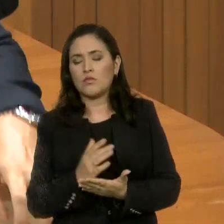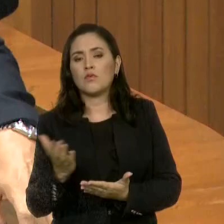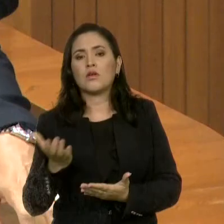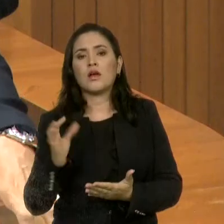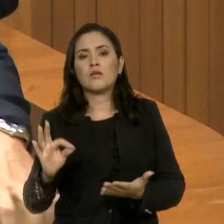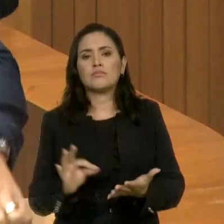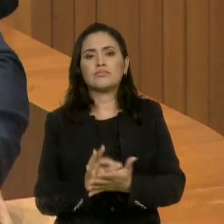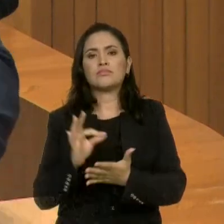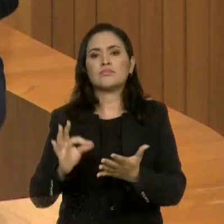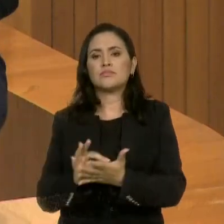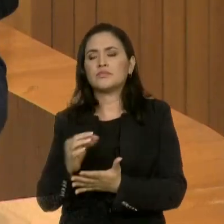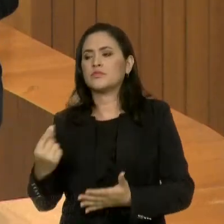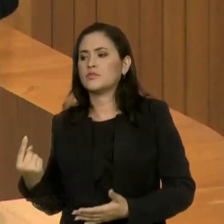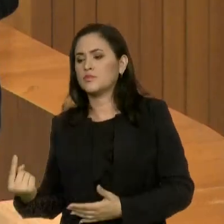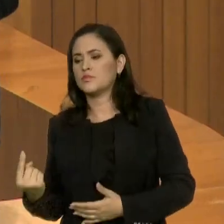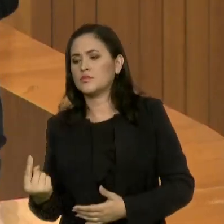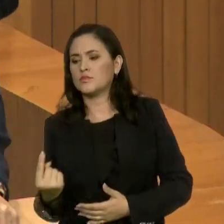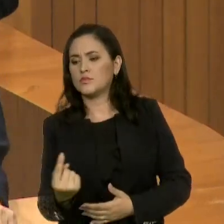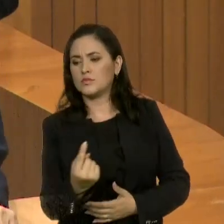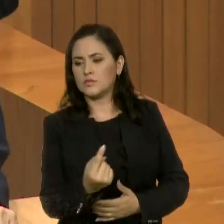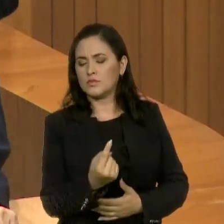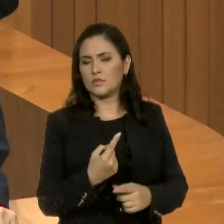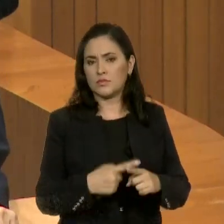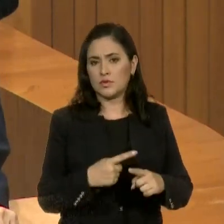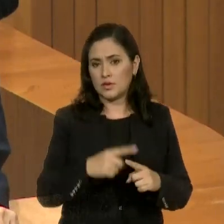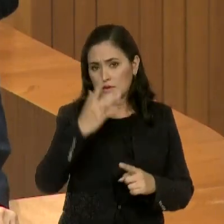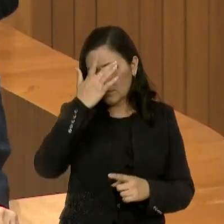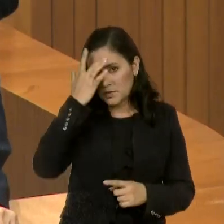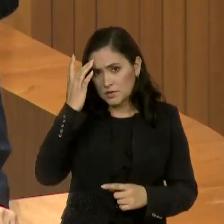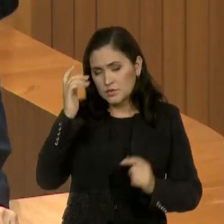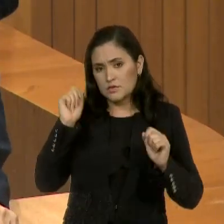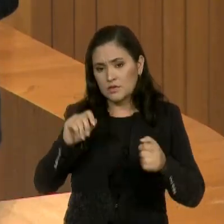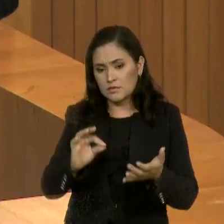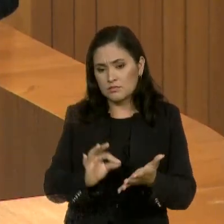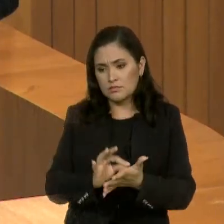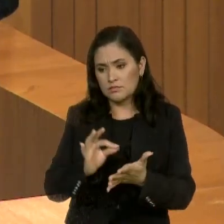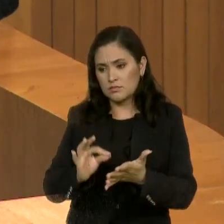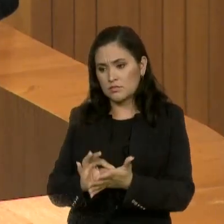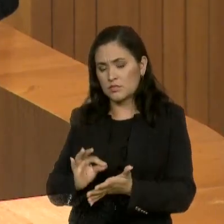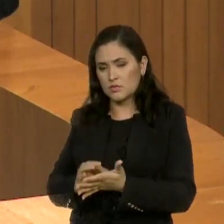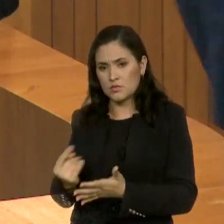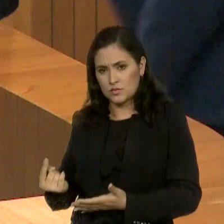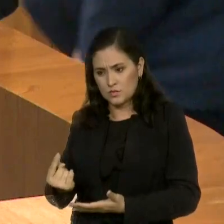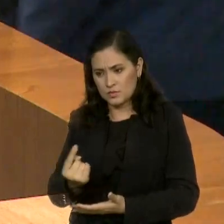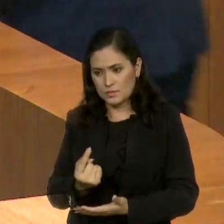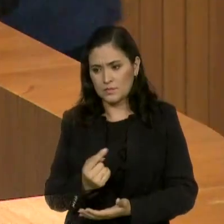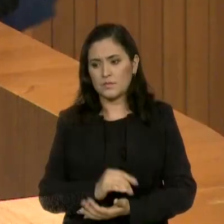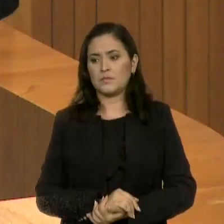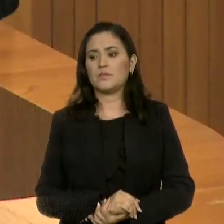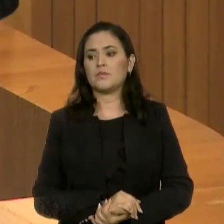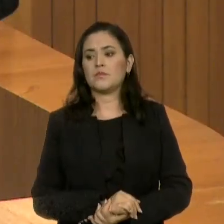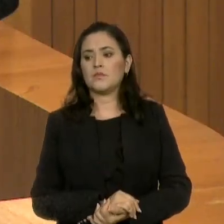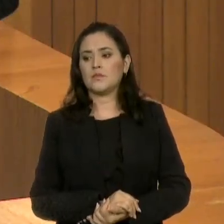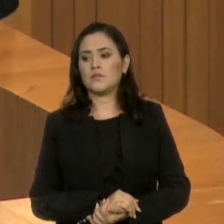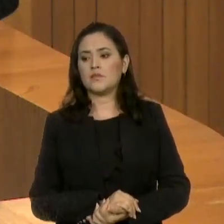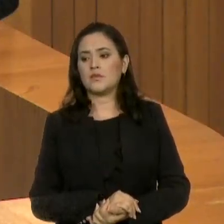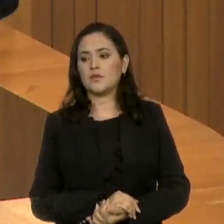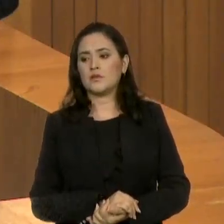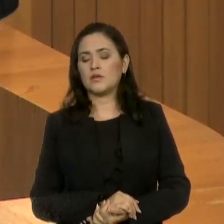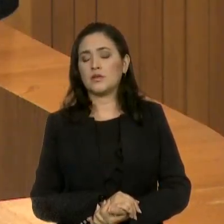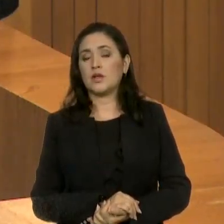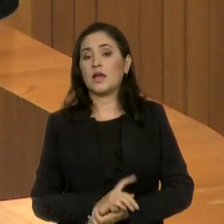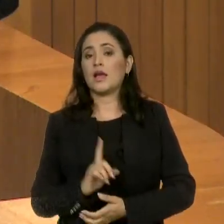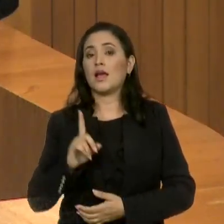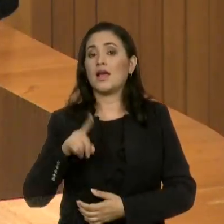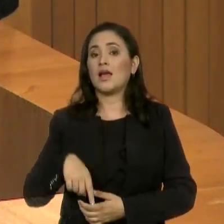cadastramento individual para que as pessoas façam o seu cadastro. E eu quero dizer que esse cadastro é feito pelo site da